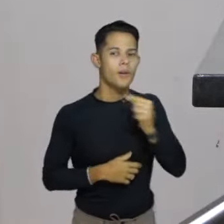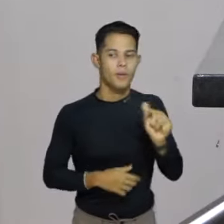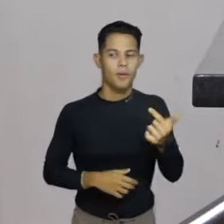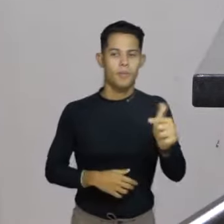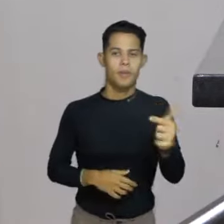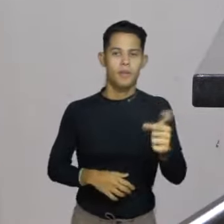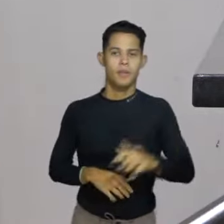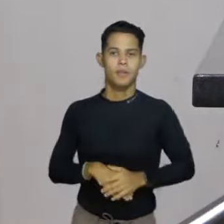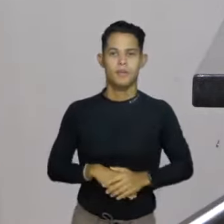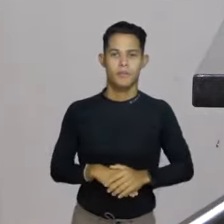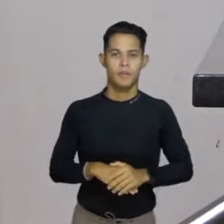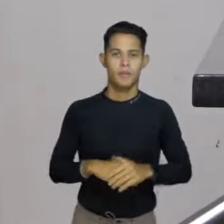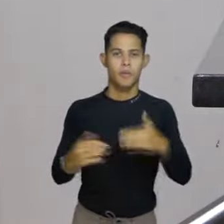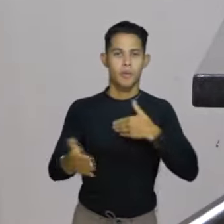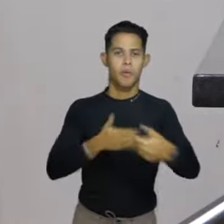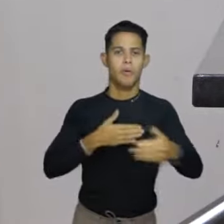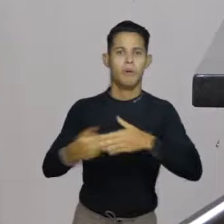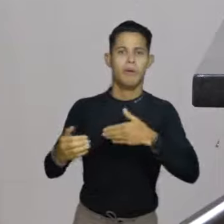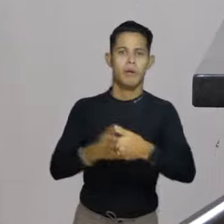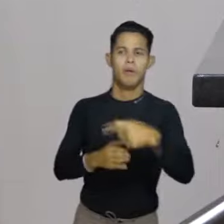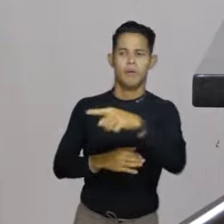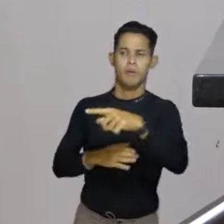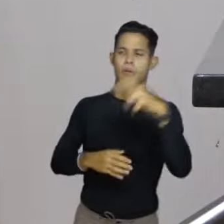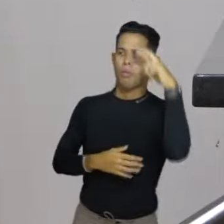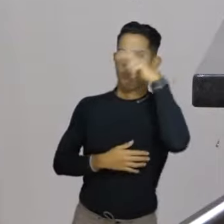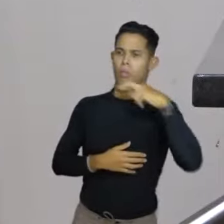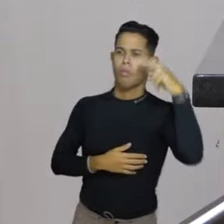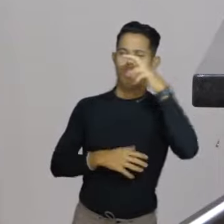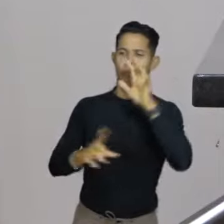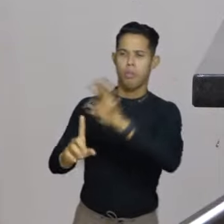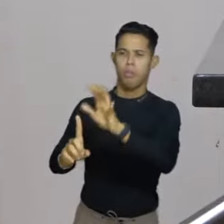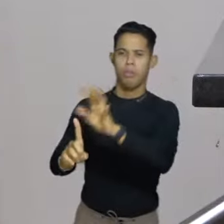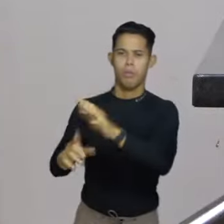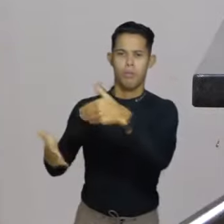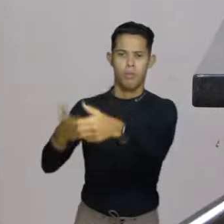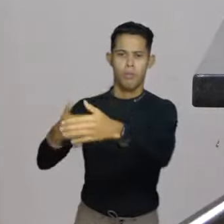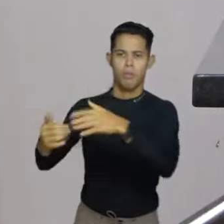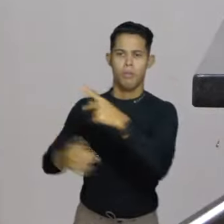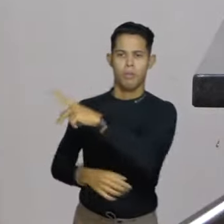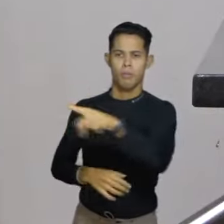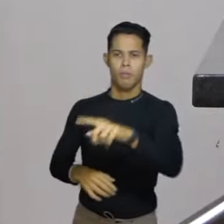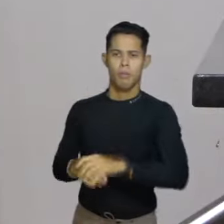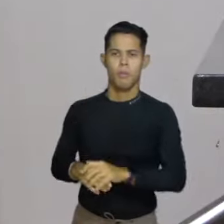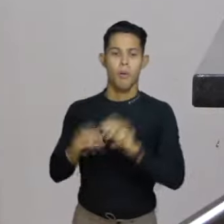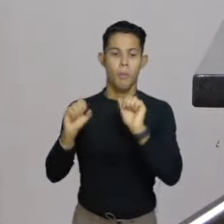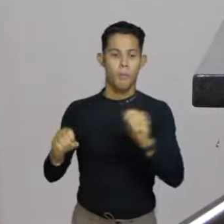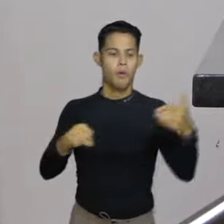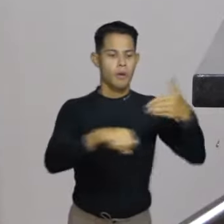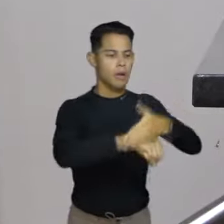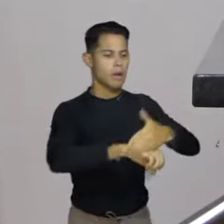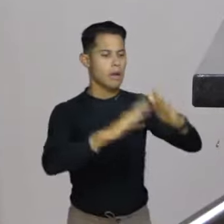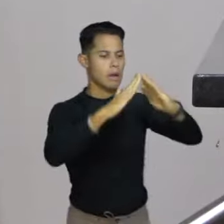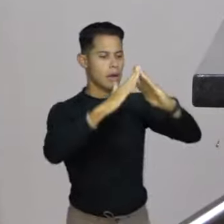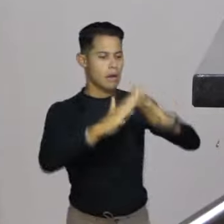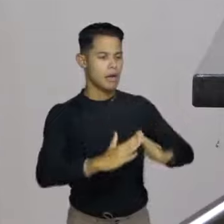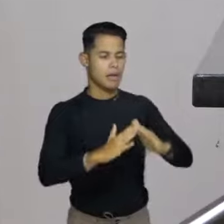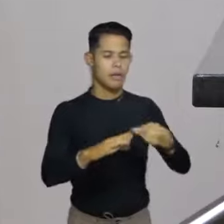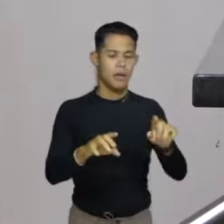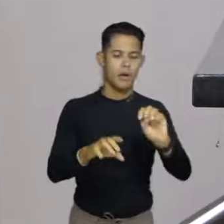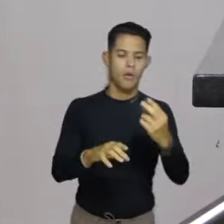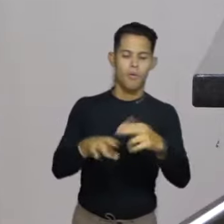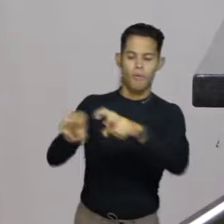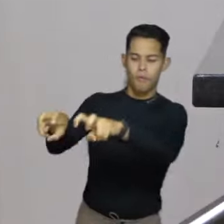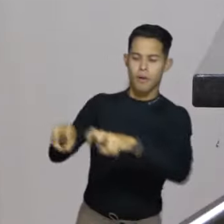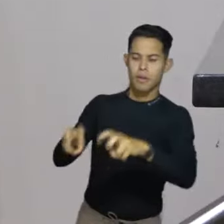vocês não aí qualquer um abusa de vocês no Brasil você pode invadir a casa de uma pessoa a fazenda de uma pessoa a terra de uma